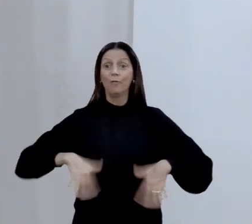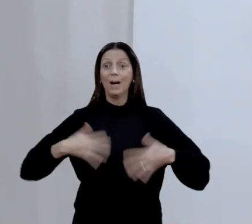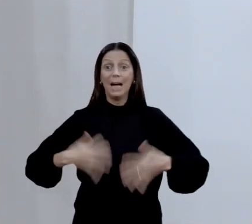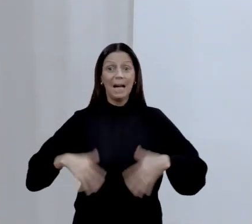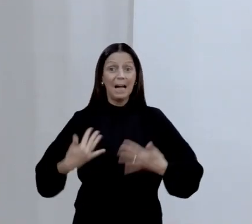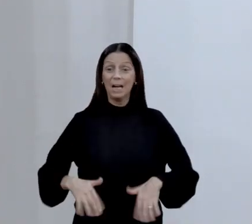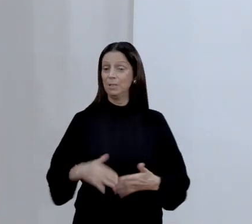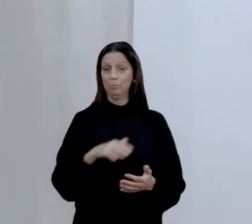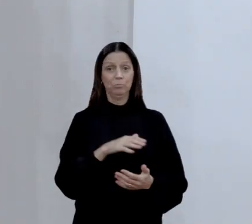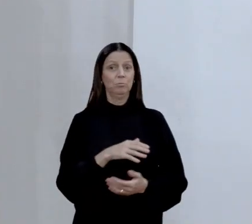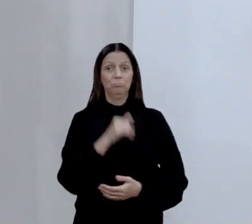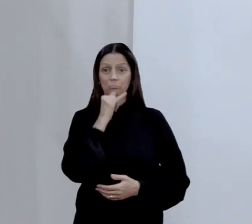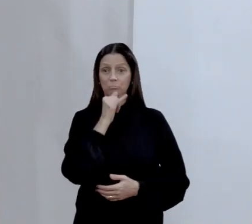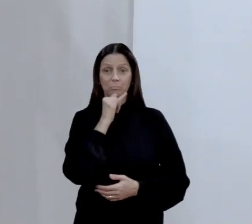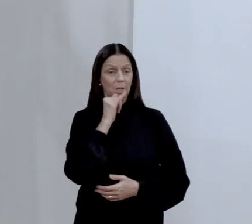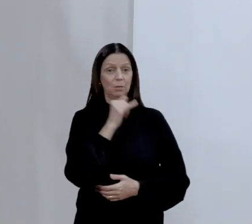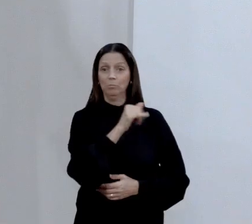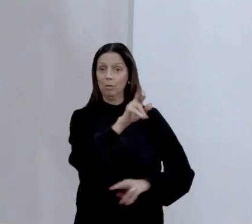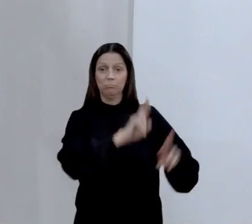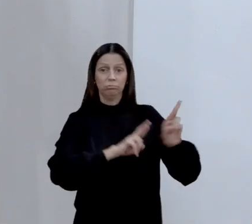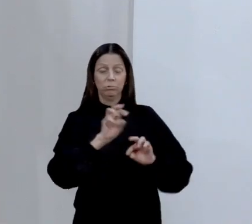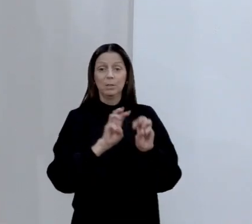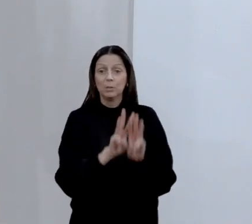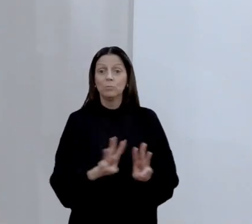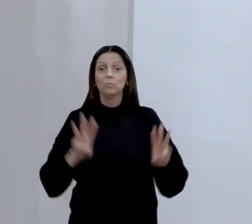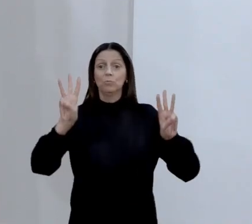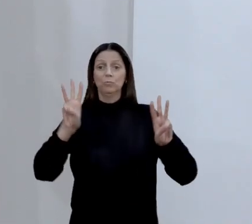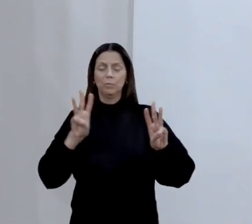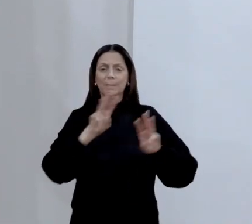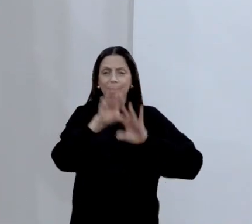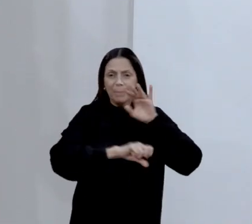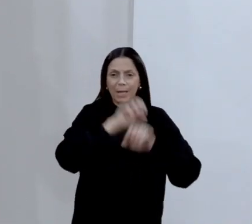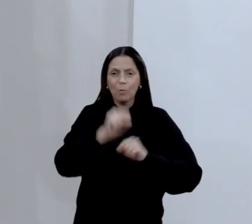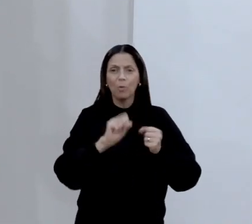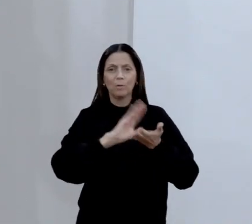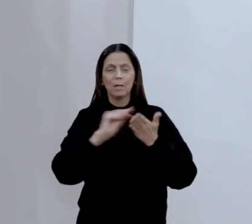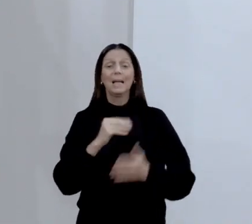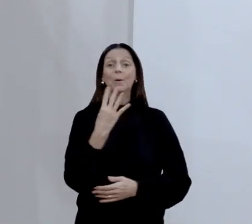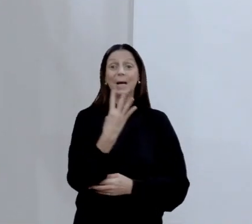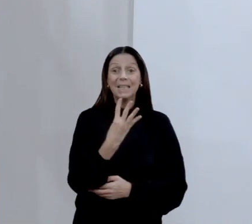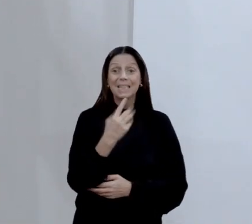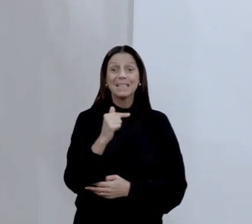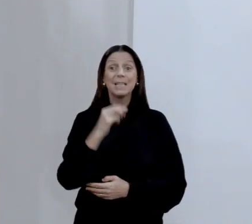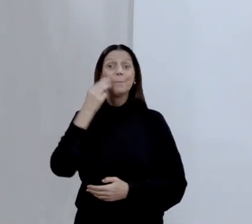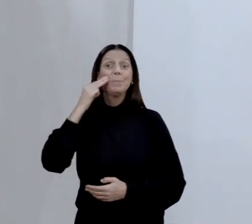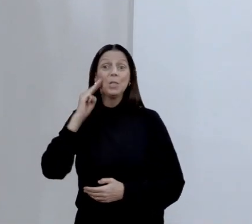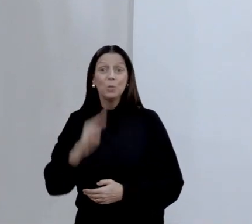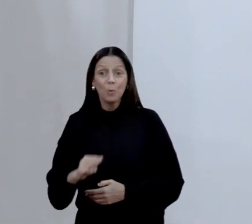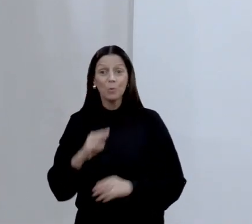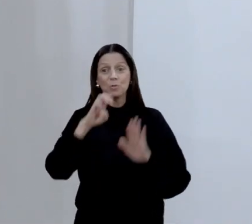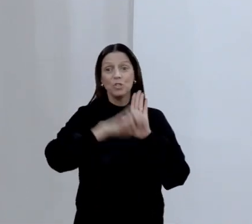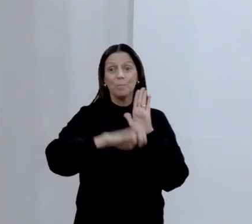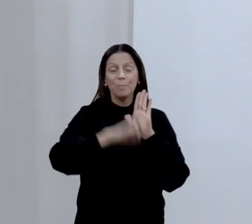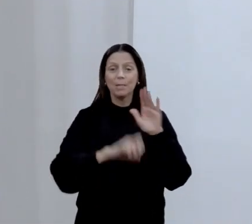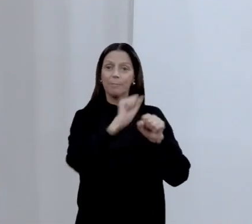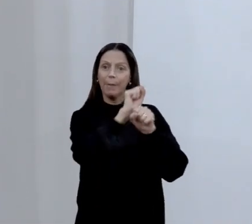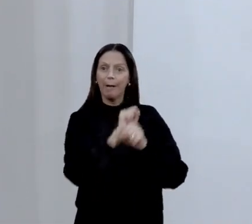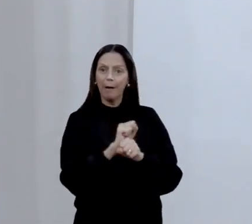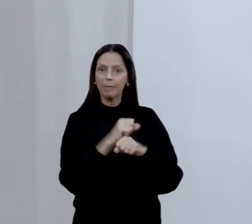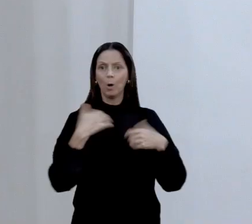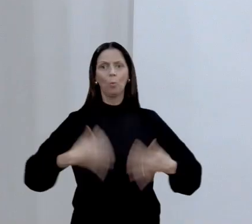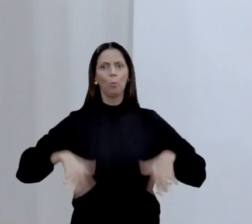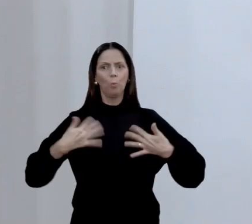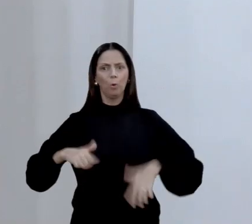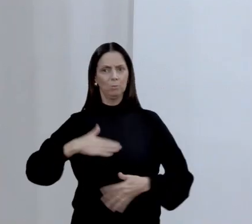olhando no site, que podem provavelmente ter errado. Eu espero que sim, porque 47 milhões de emendas paradas realmente é